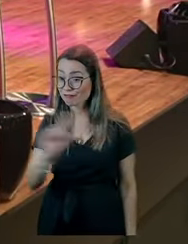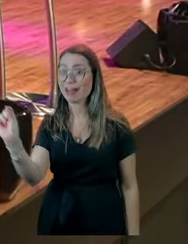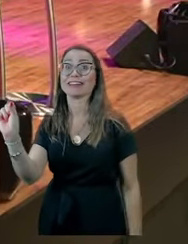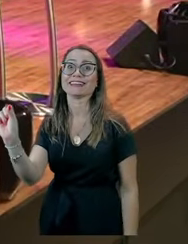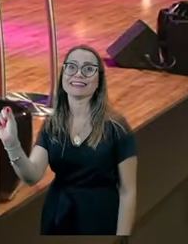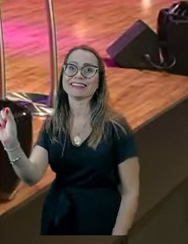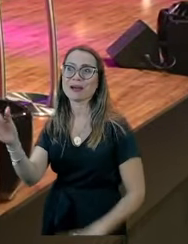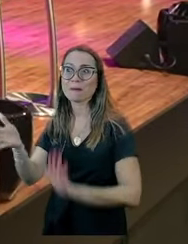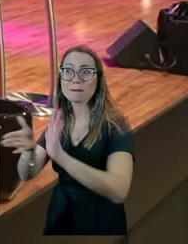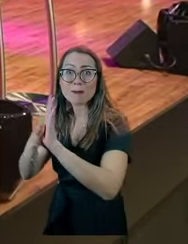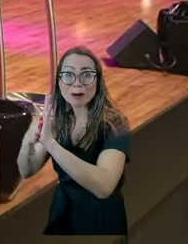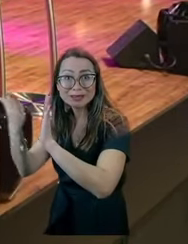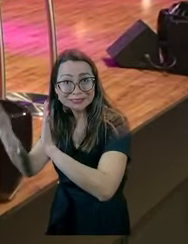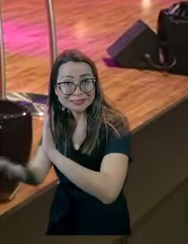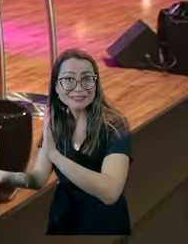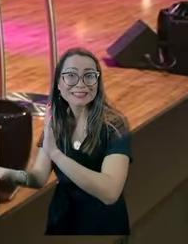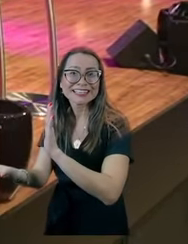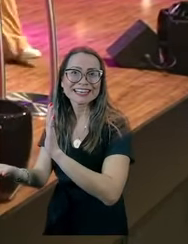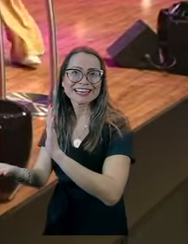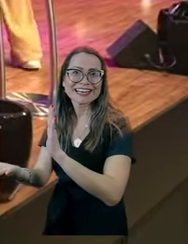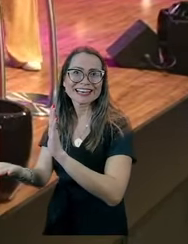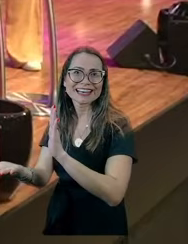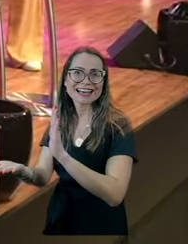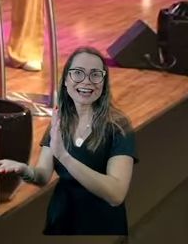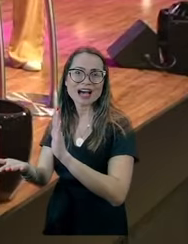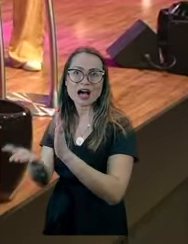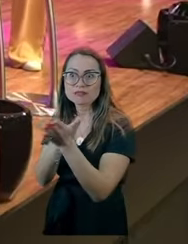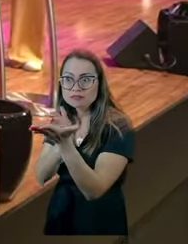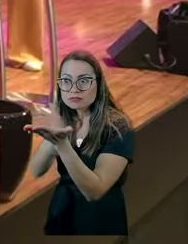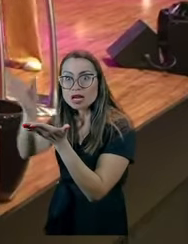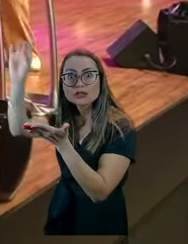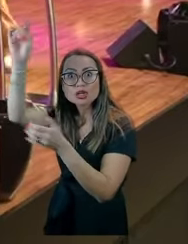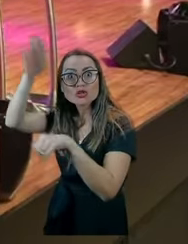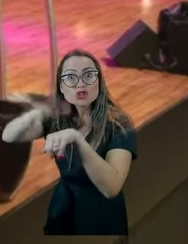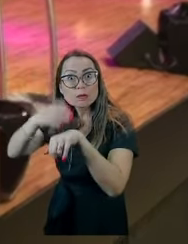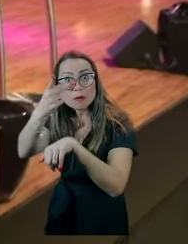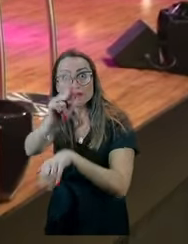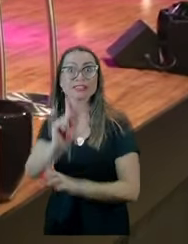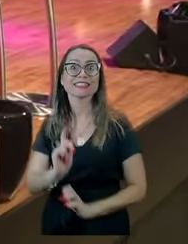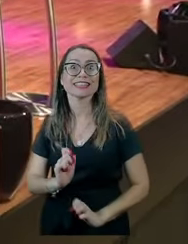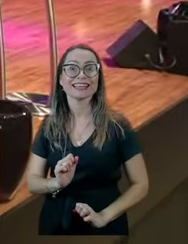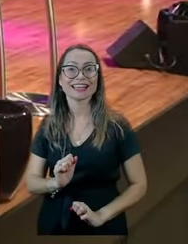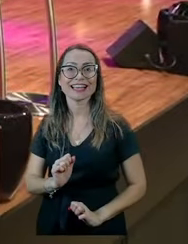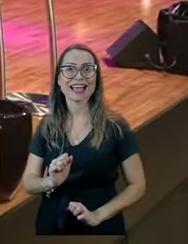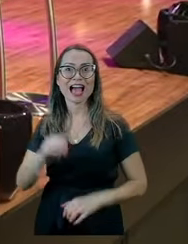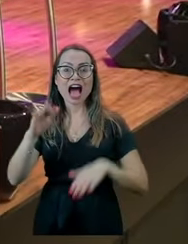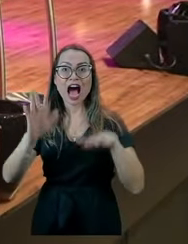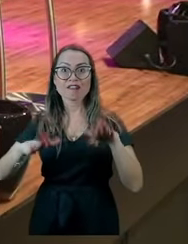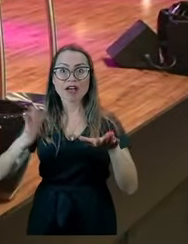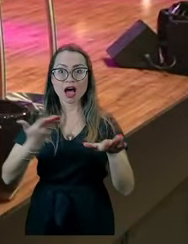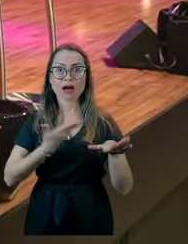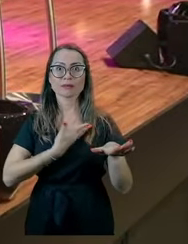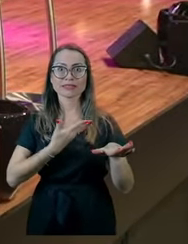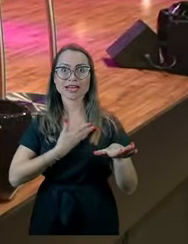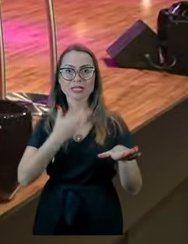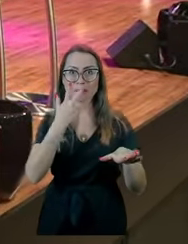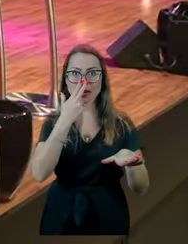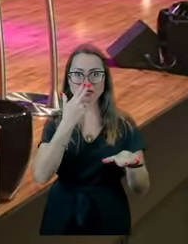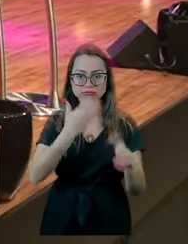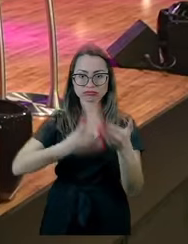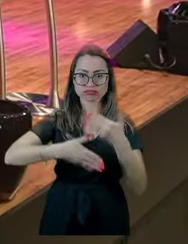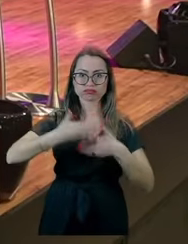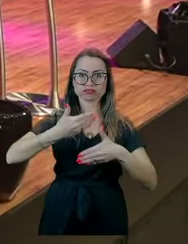ali. Segue o que Deus te chamou para fazer. Algumas amizades são atraso.